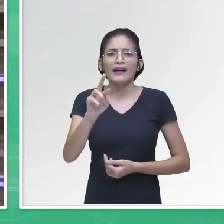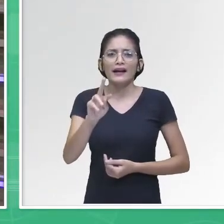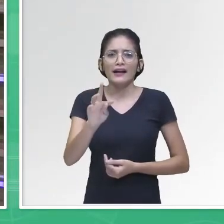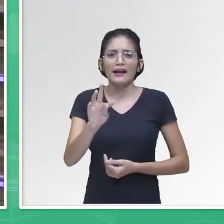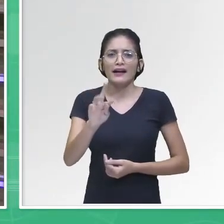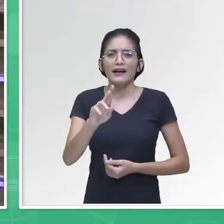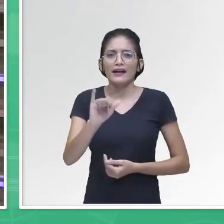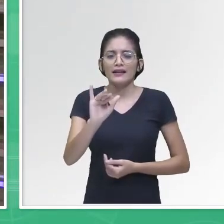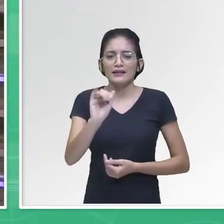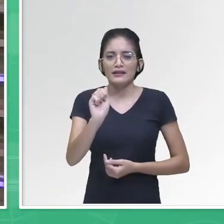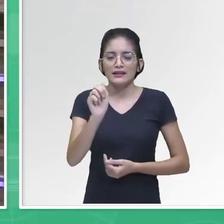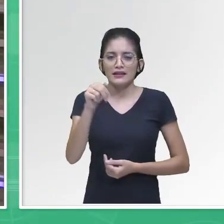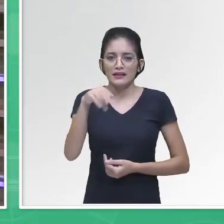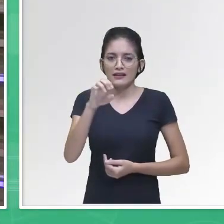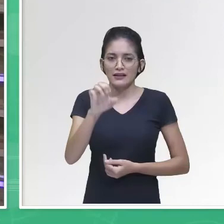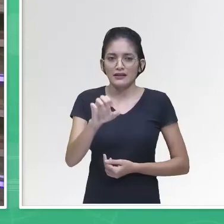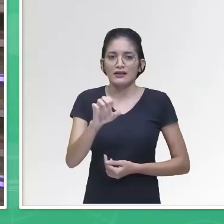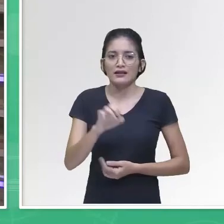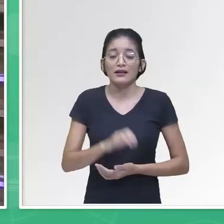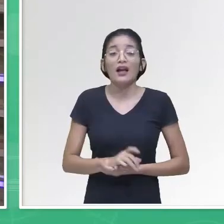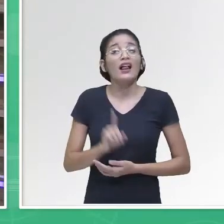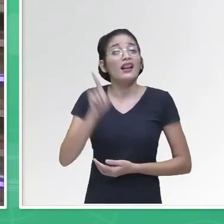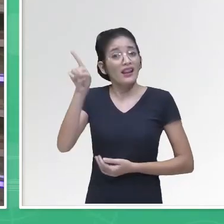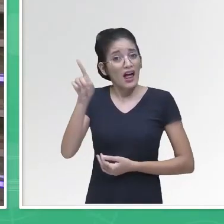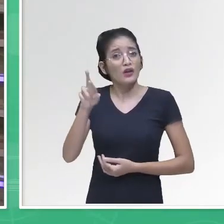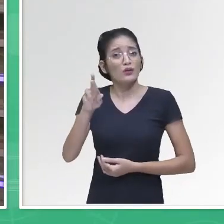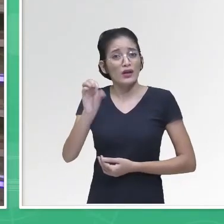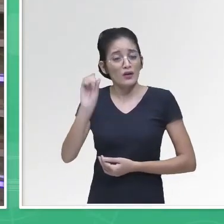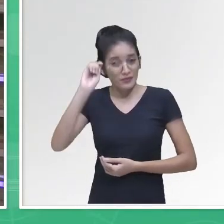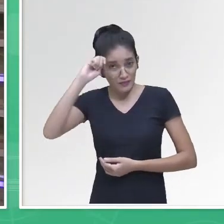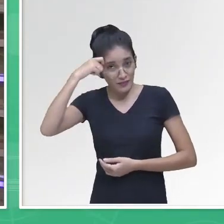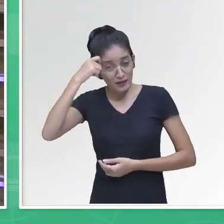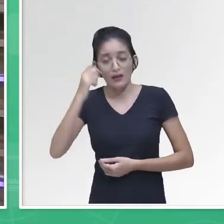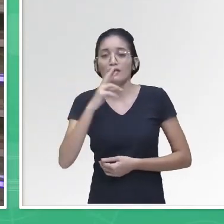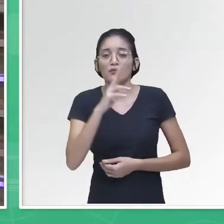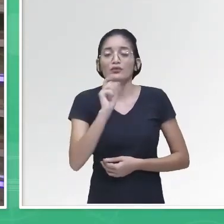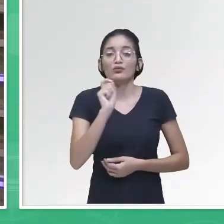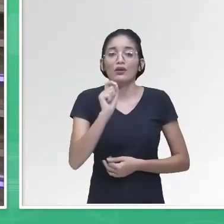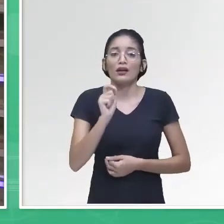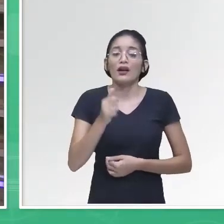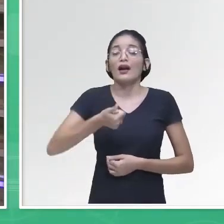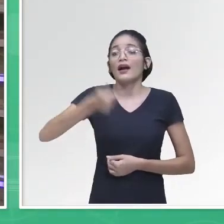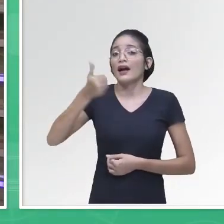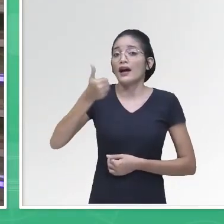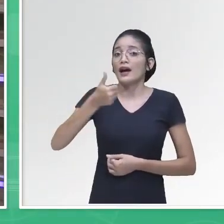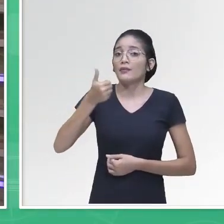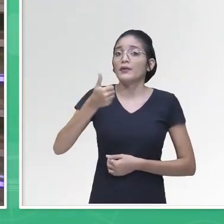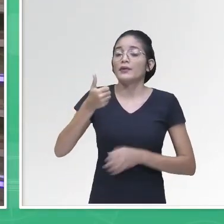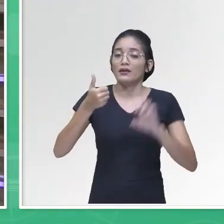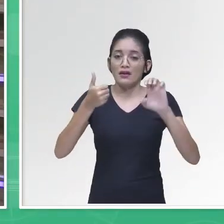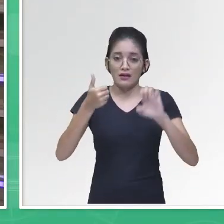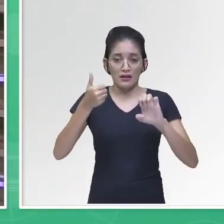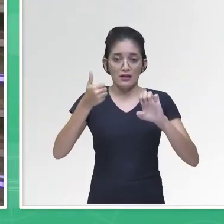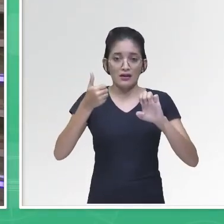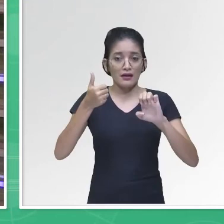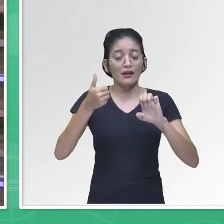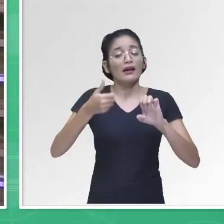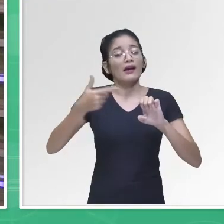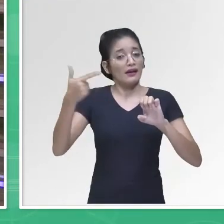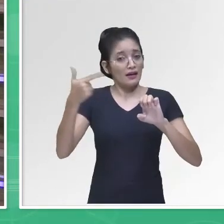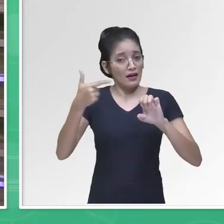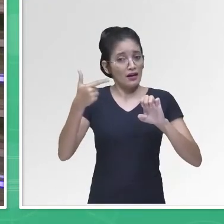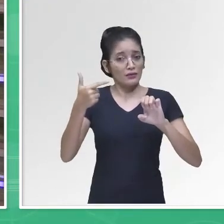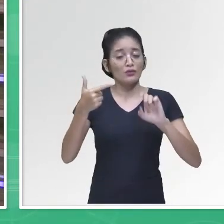legal, Rio Preto da Eva. Ela diz que a questão 1 é a letra E e a questão 2